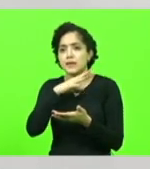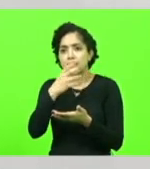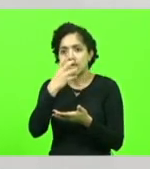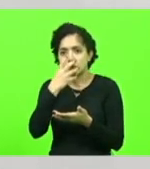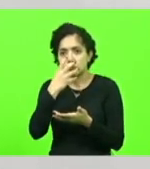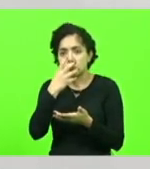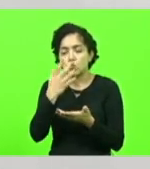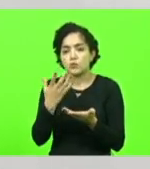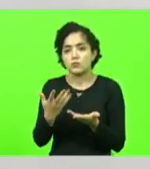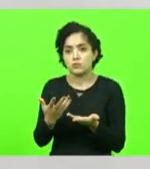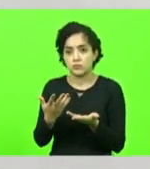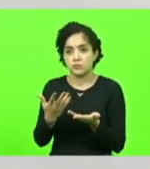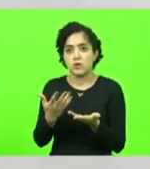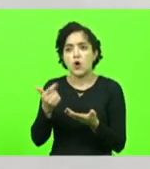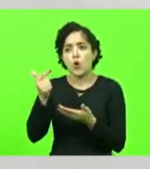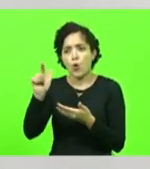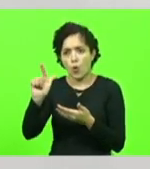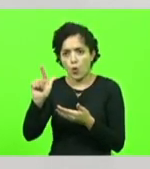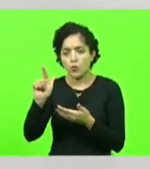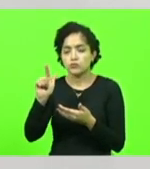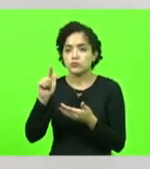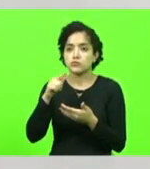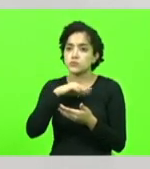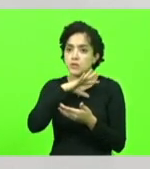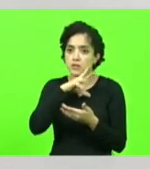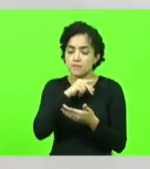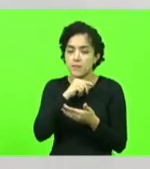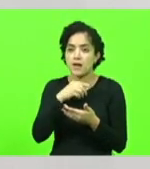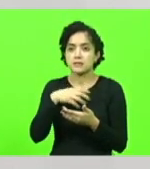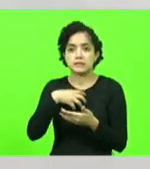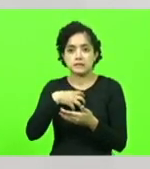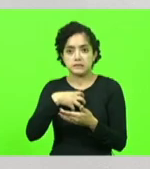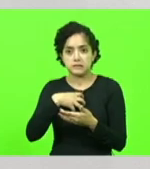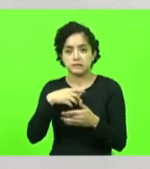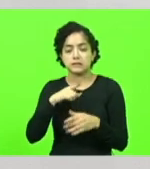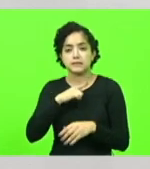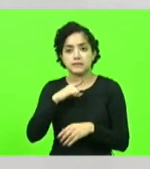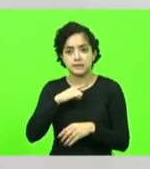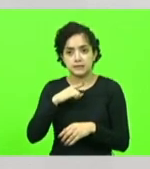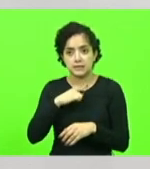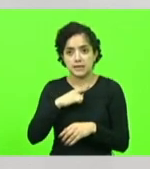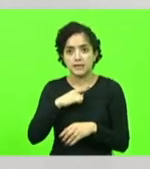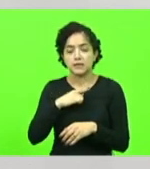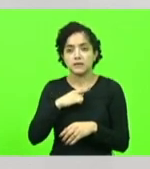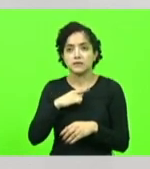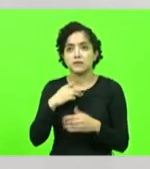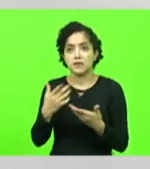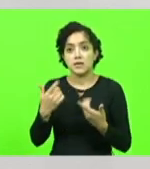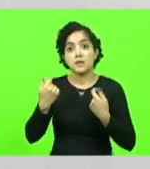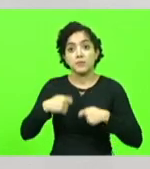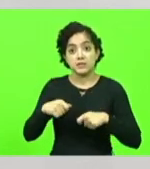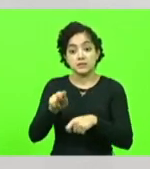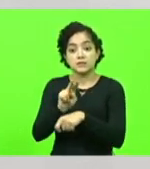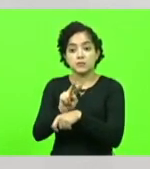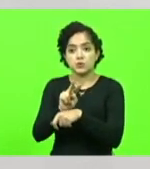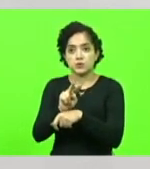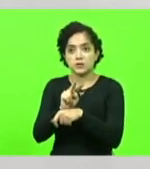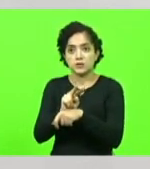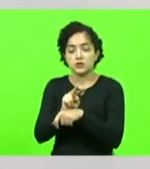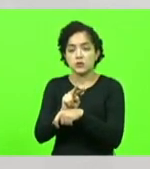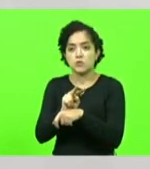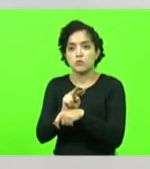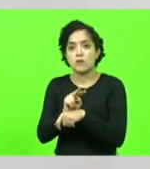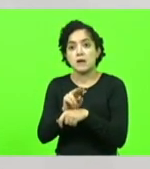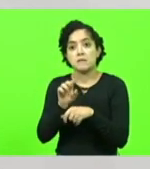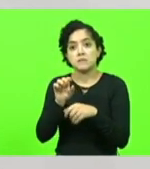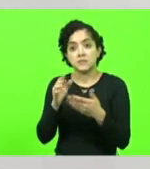os outros animais também são seres sencientes. Eles têm sentimentos, têm emoções, e nós precisamos proteger. E quando você não